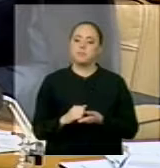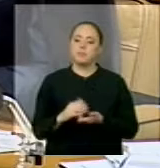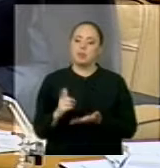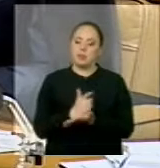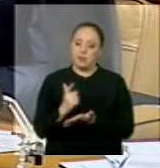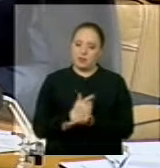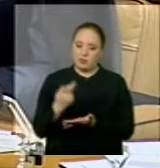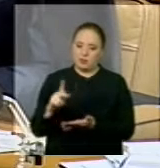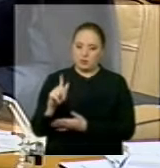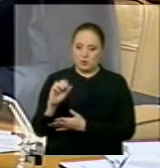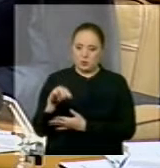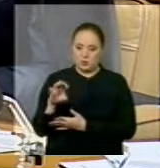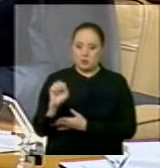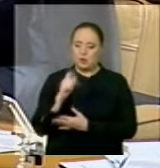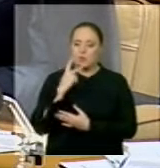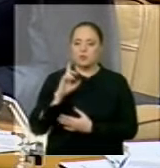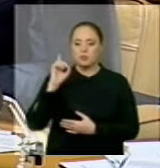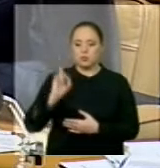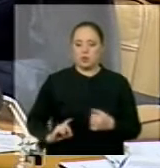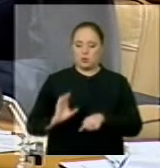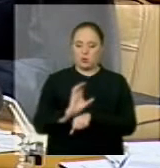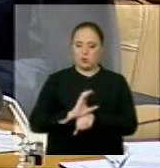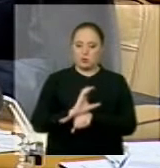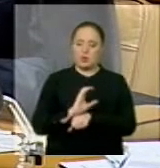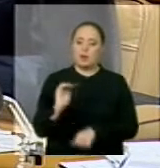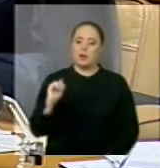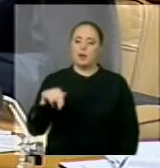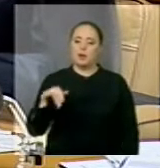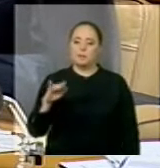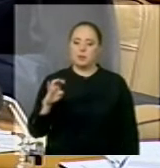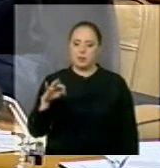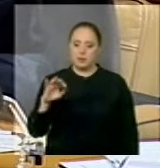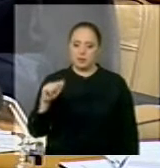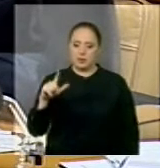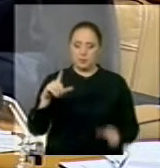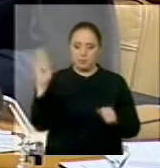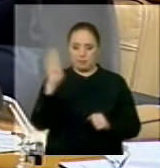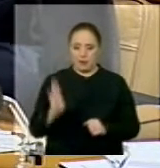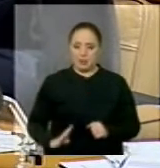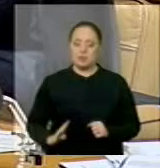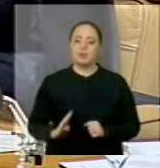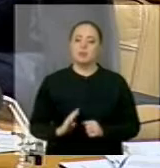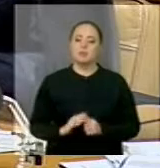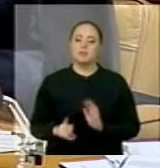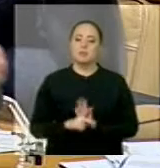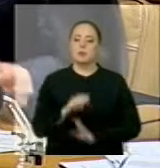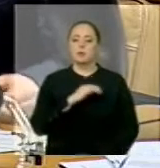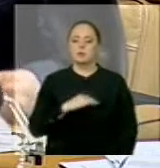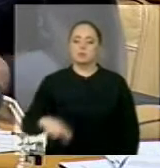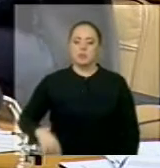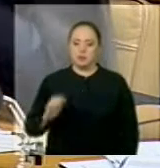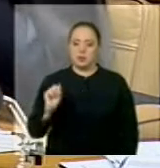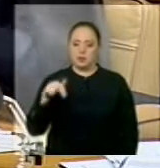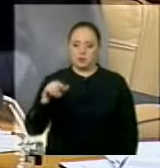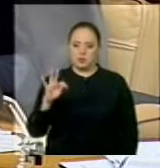bibliográfica denominada Direito Constitucional Ambiental Brasileiro, especialmente do ministro Antônio Herman